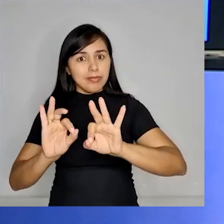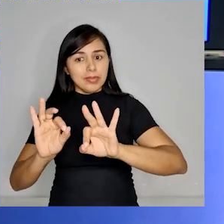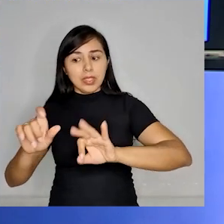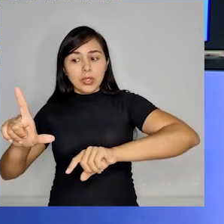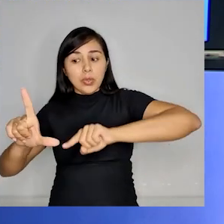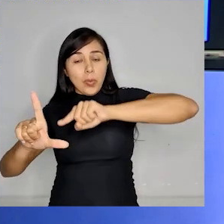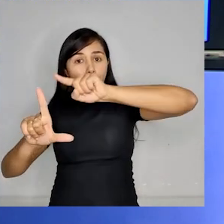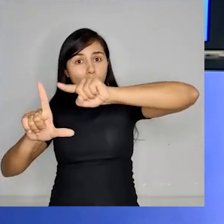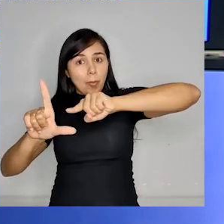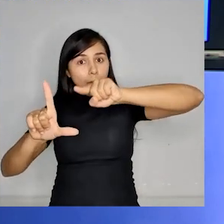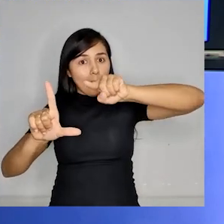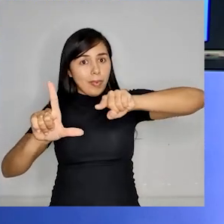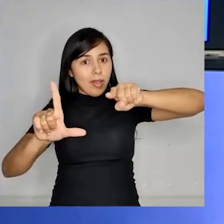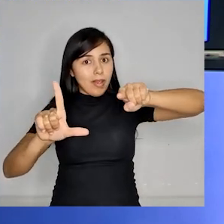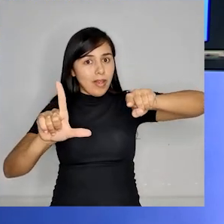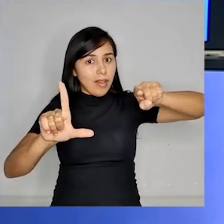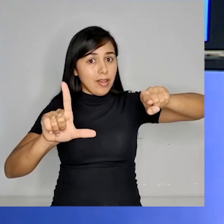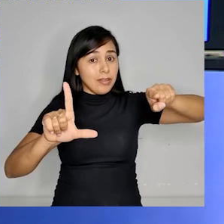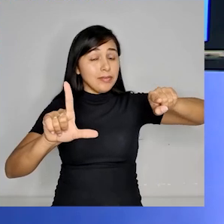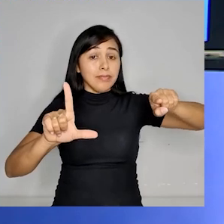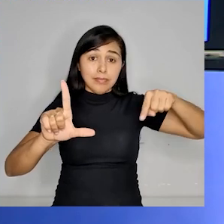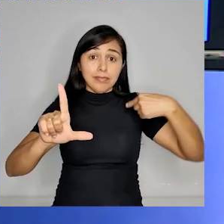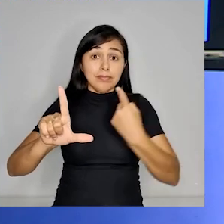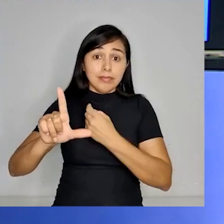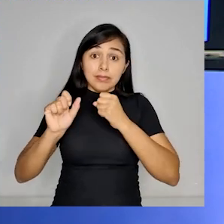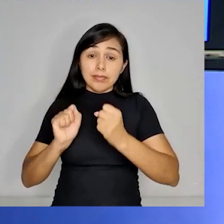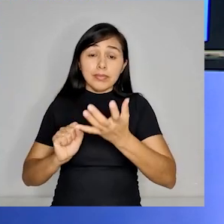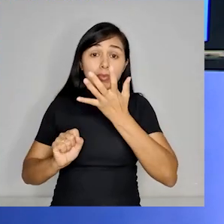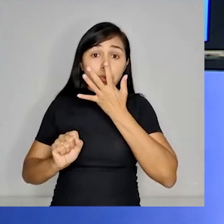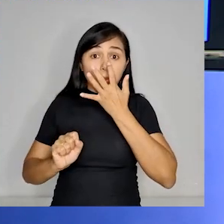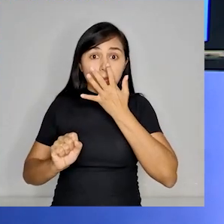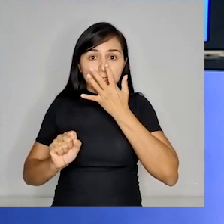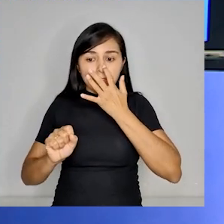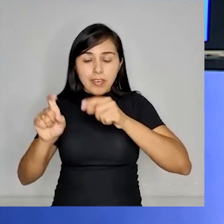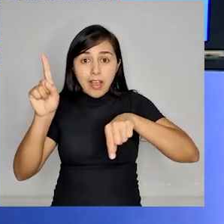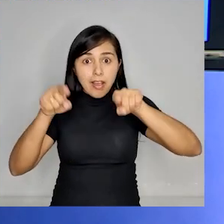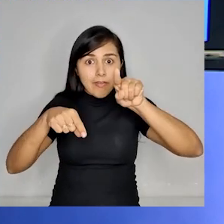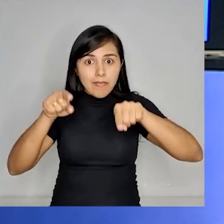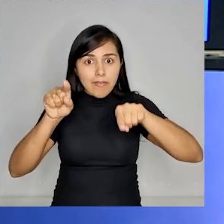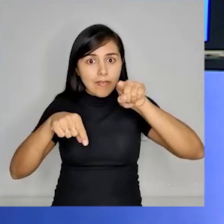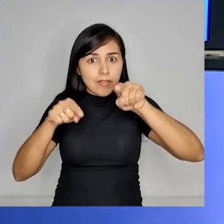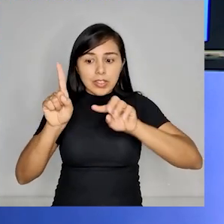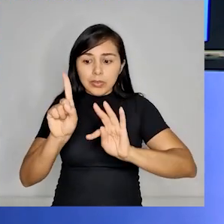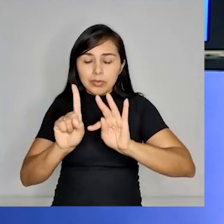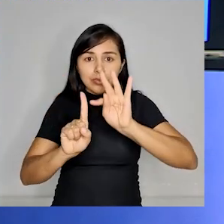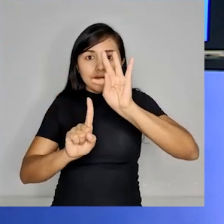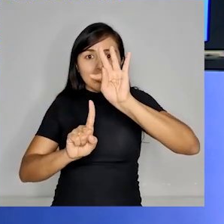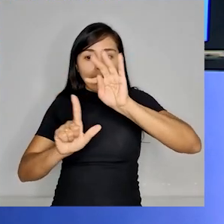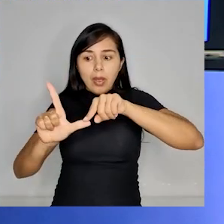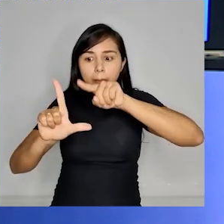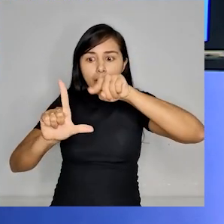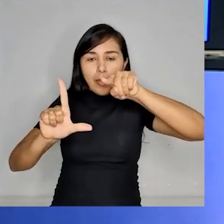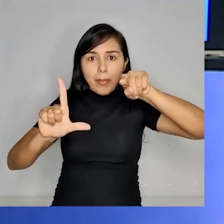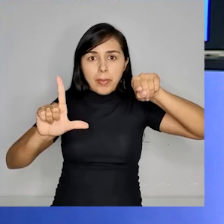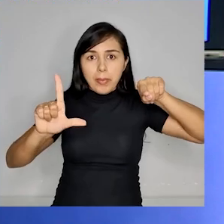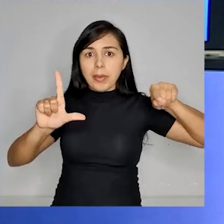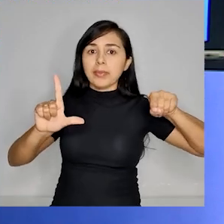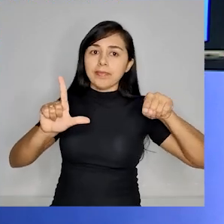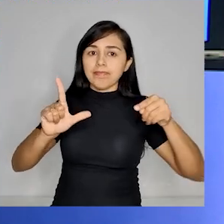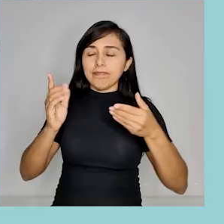essa variação dos 30 dias de uma maneira mais rápida quando essas informações ela vêm para um gráfico de